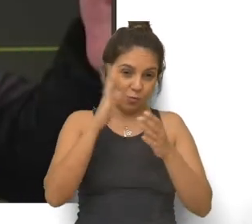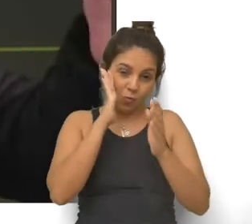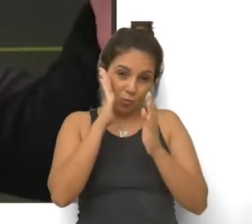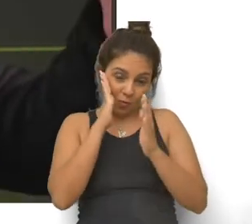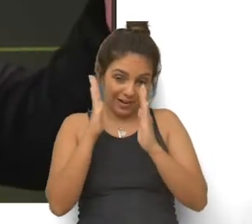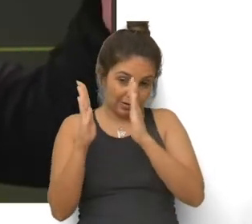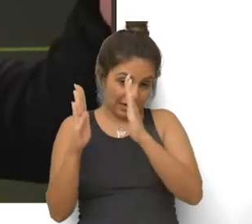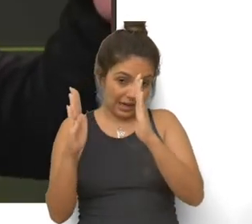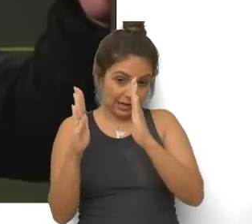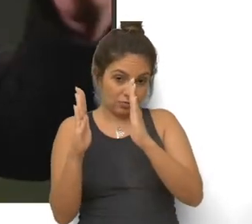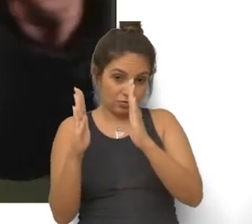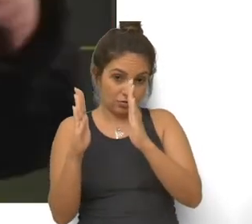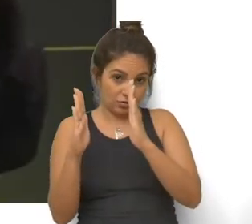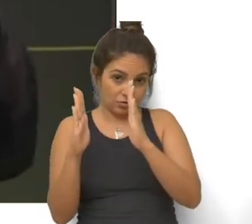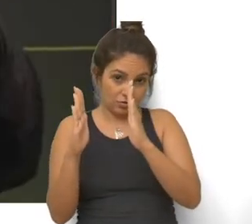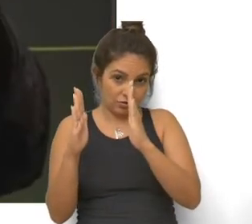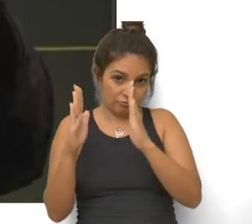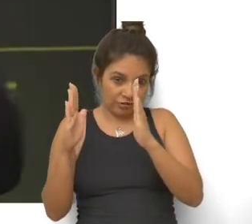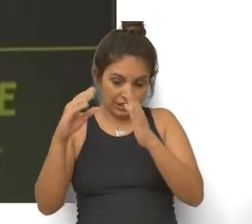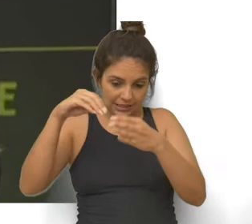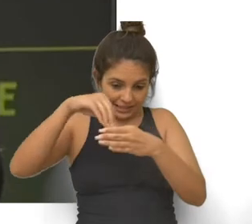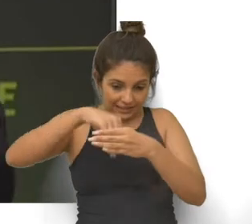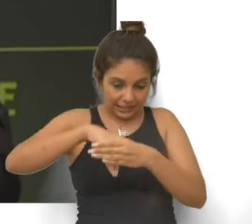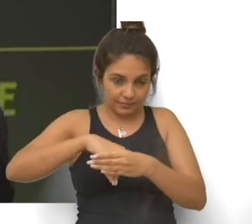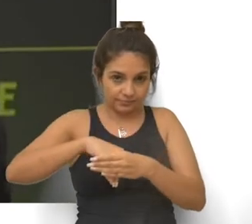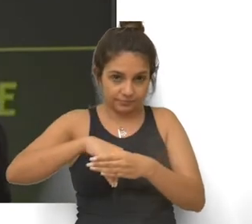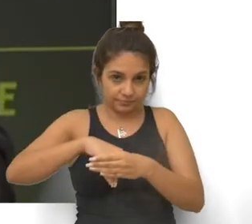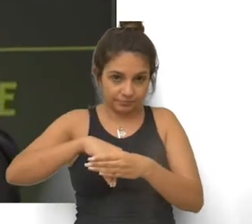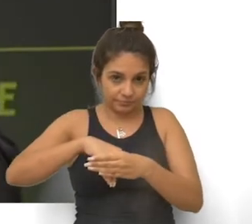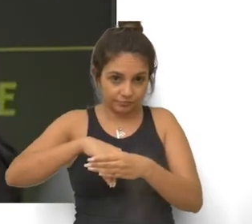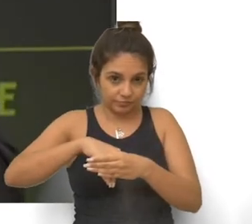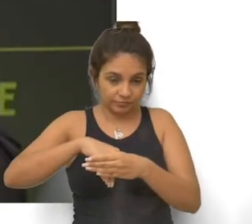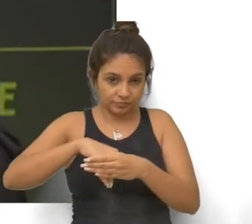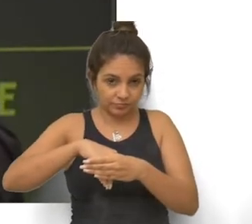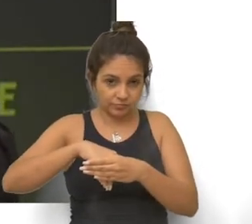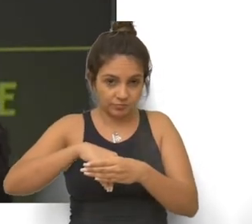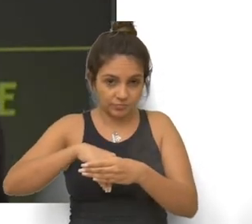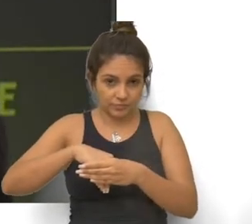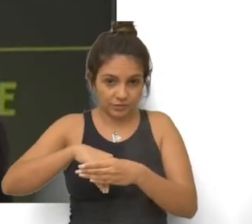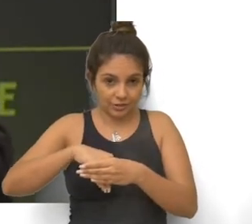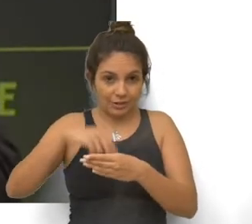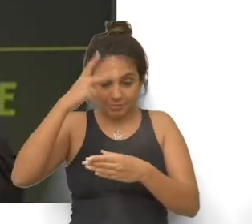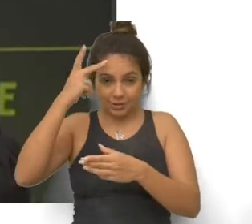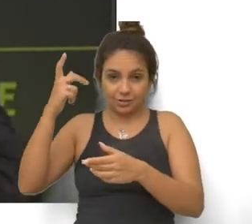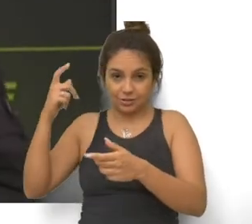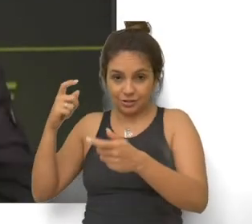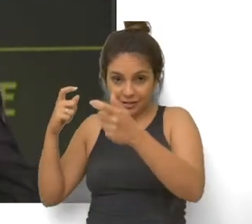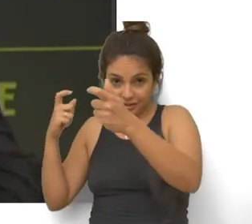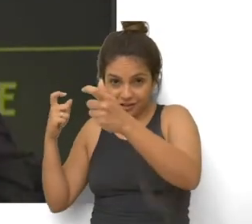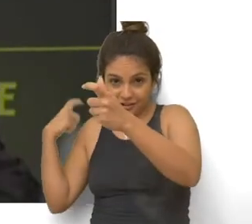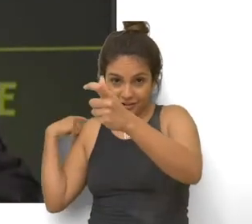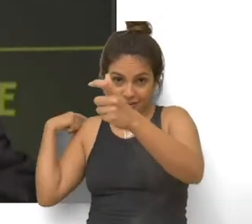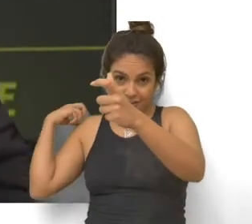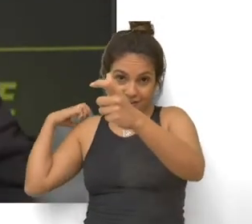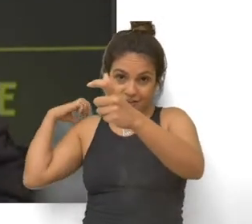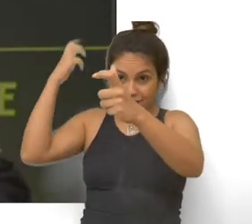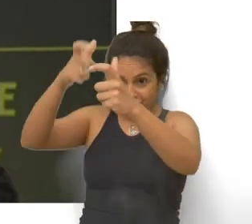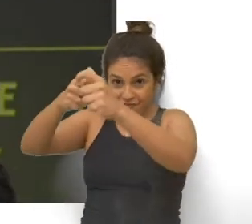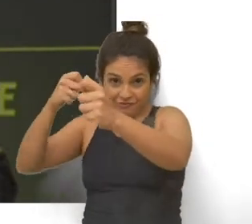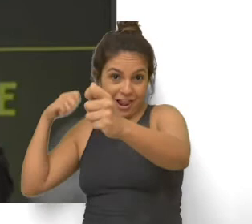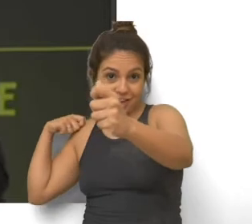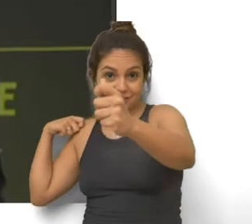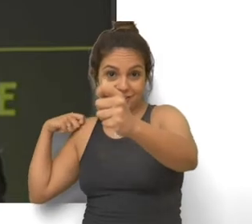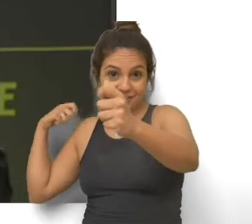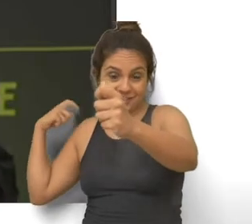larga e vai afunilando. Para quê? Para dar o espaço da flecha para matar os índios lá embaixo,